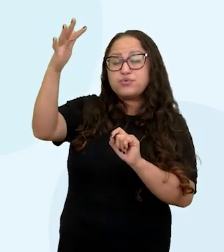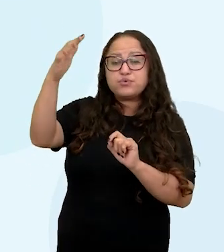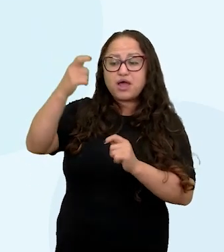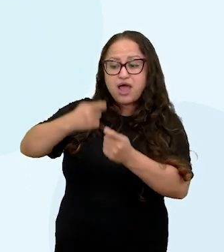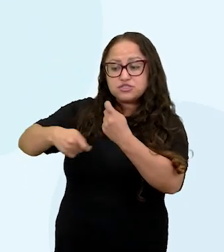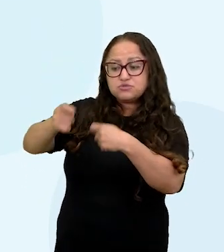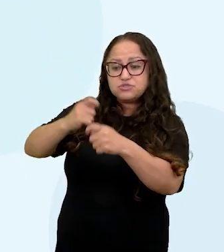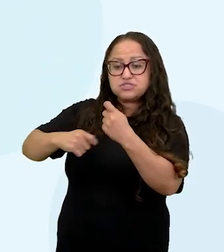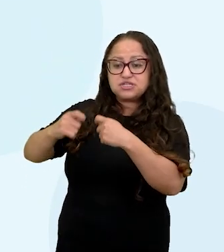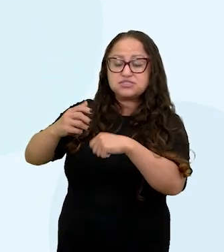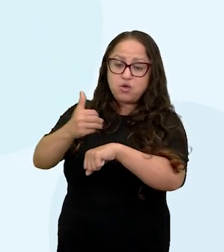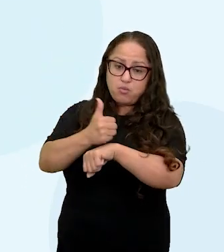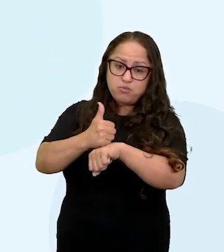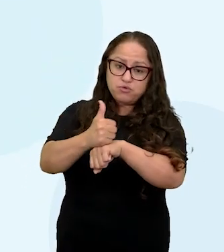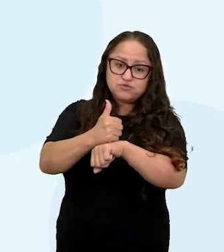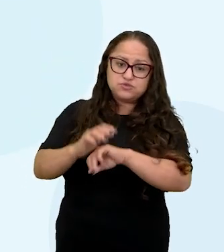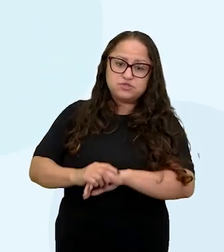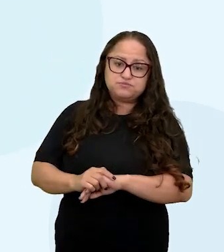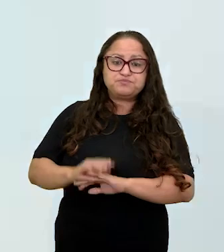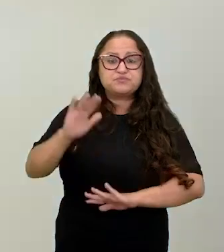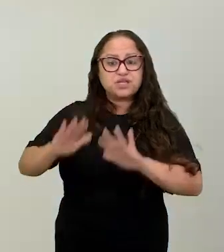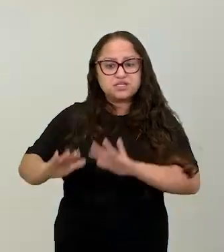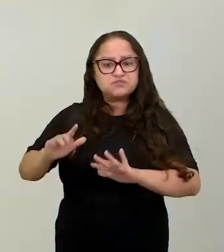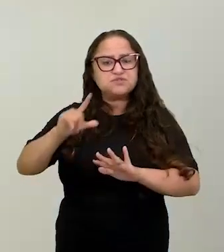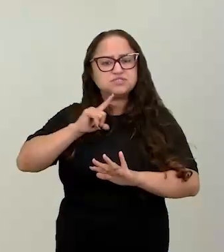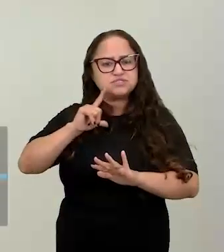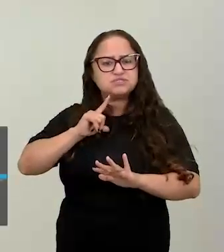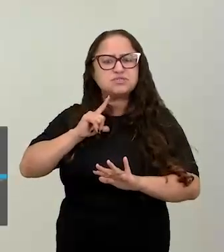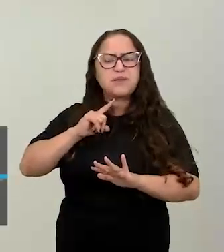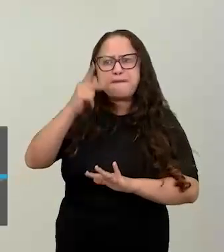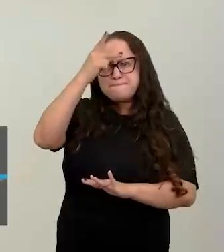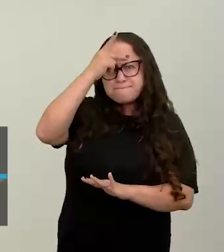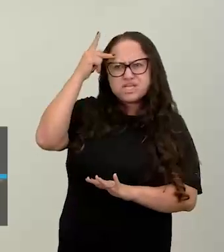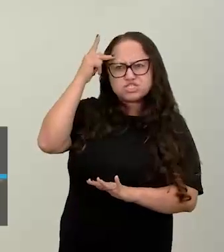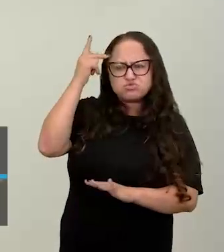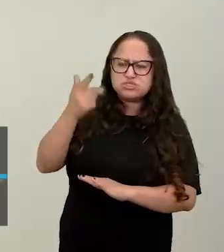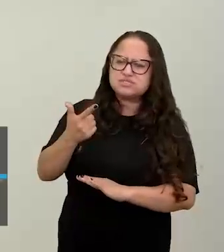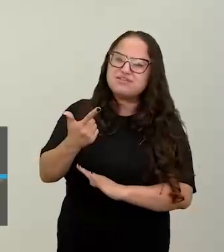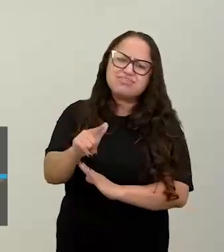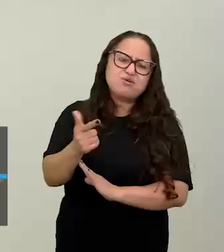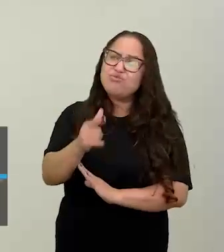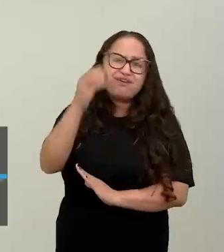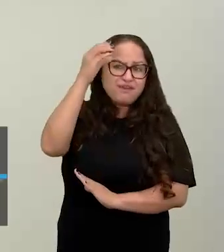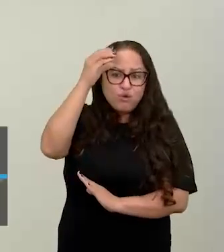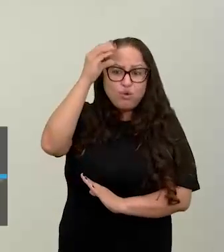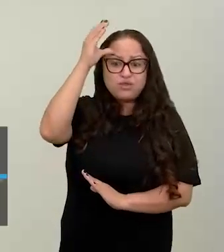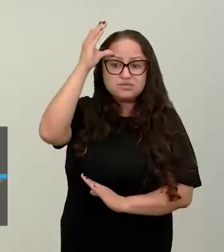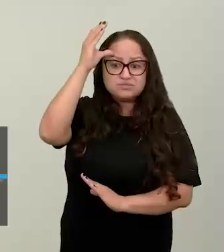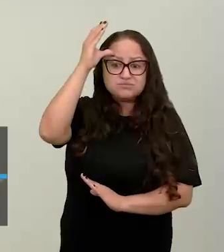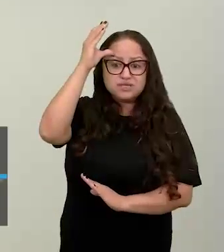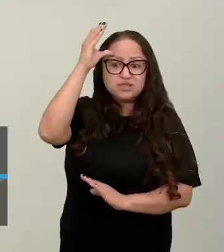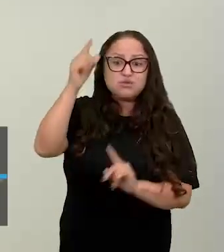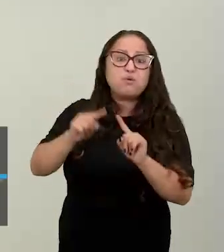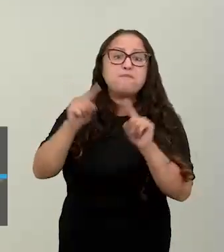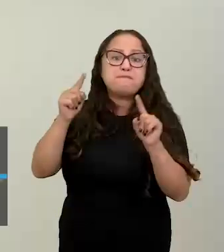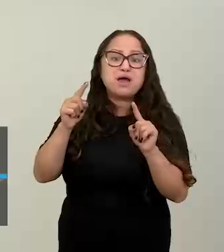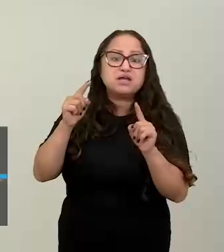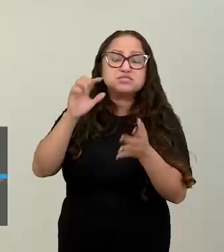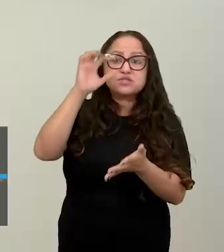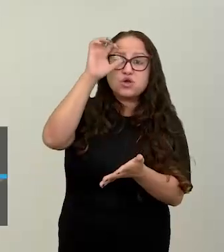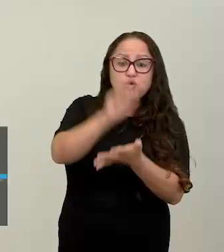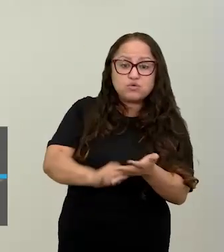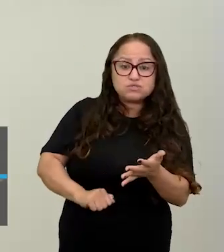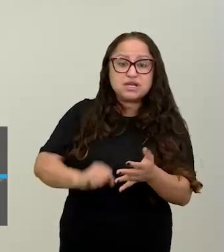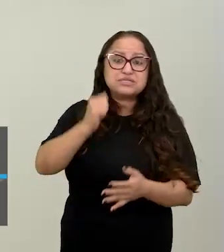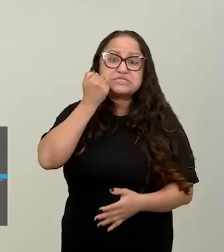mais profissional. Então, muitas vezes você vai ter pessoas ali que não têm conhecimentos, mas elas contratam